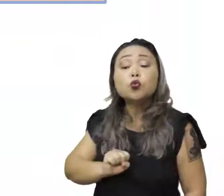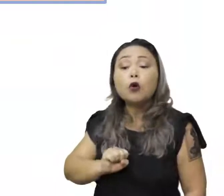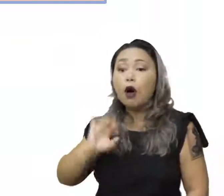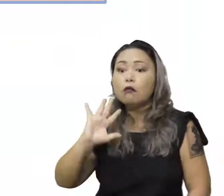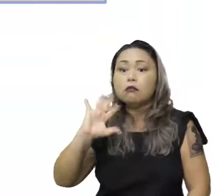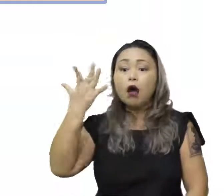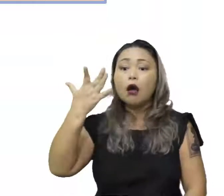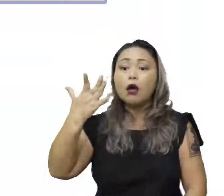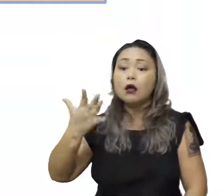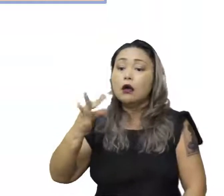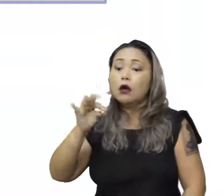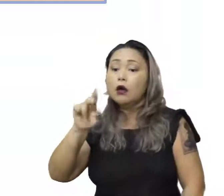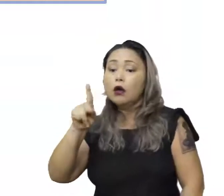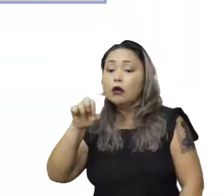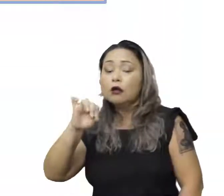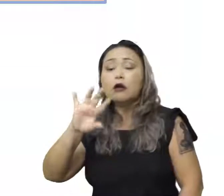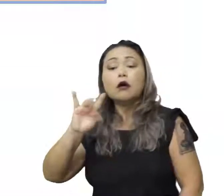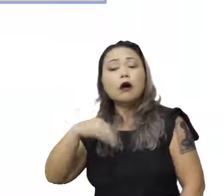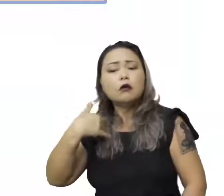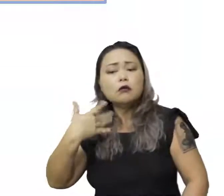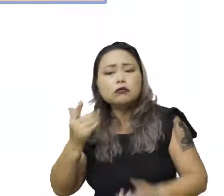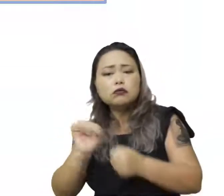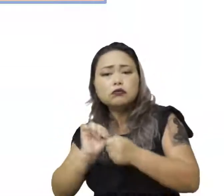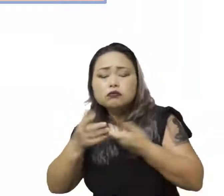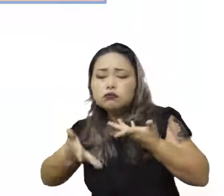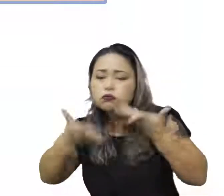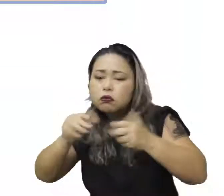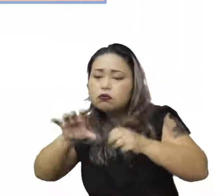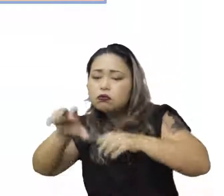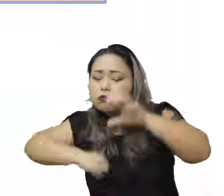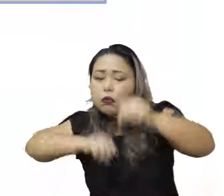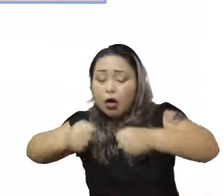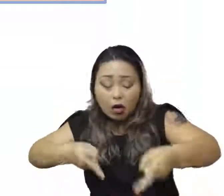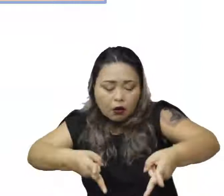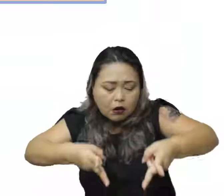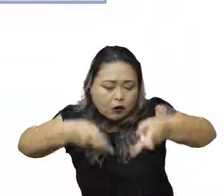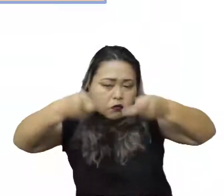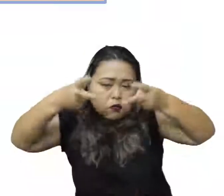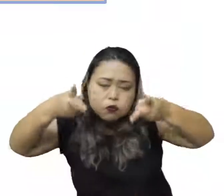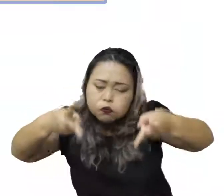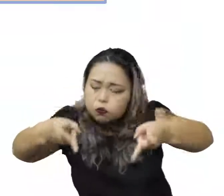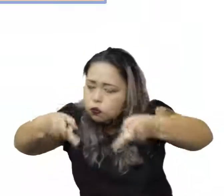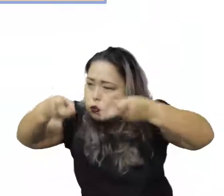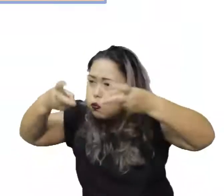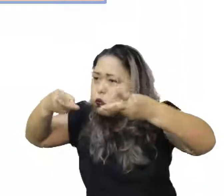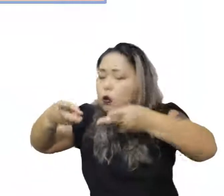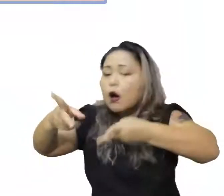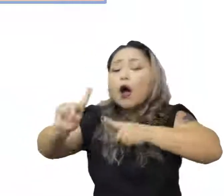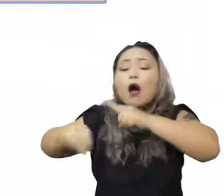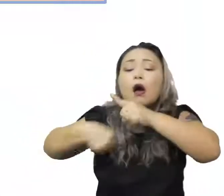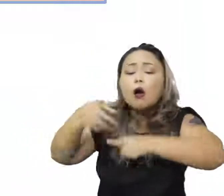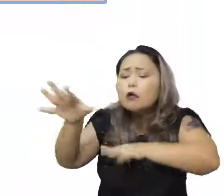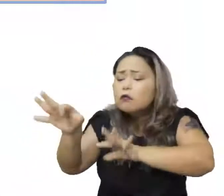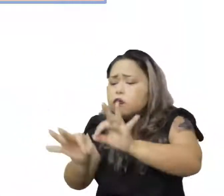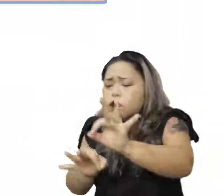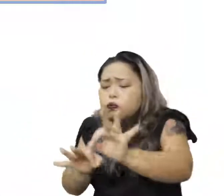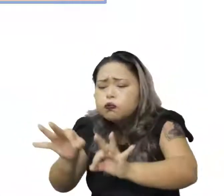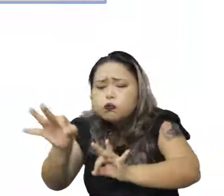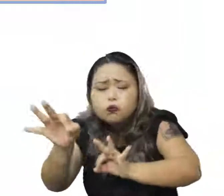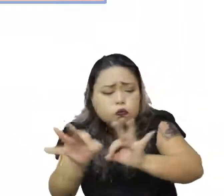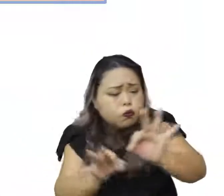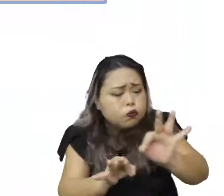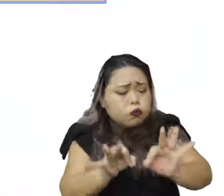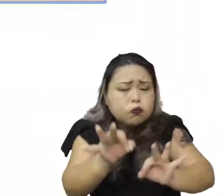clima tropical favoreceu o estabelecimento das colônias de exploração, com a formação de grandes